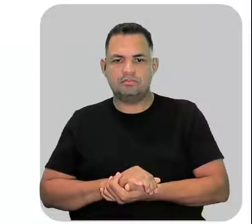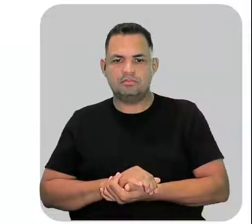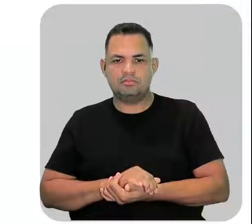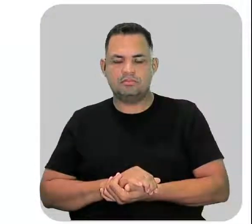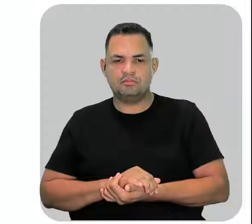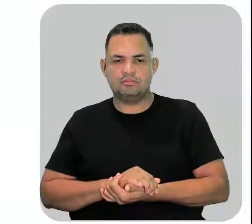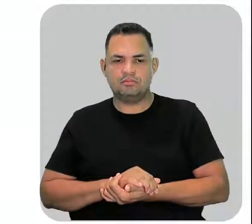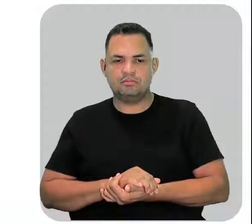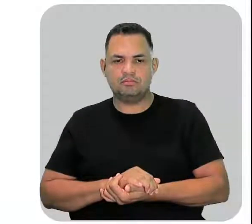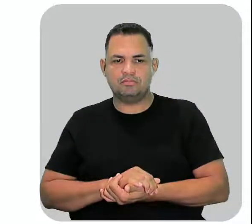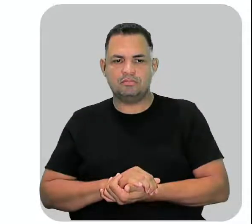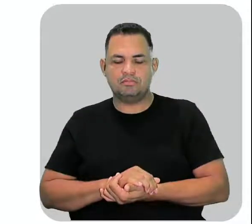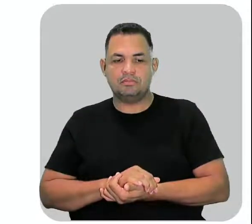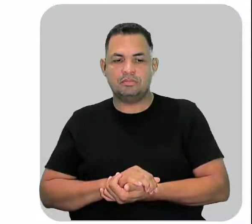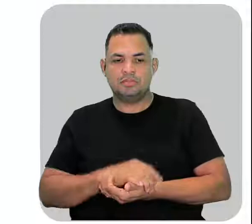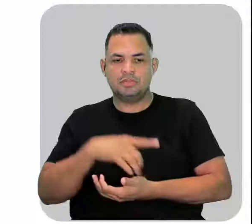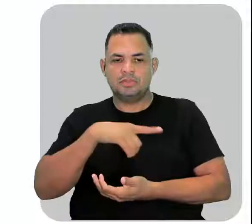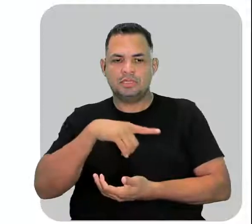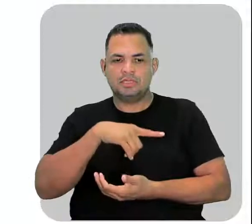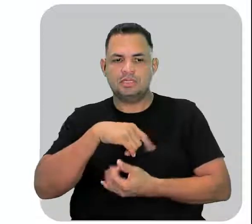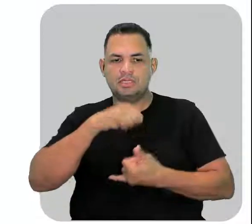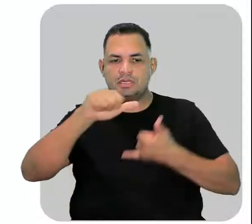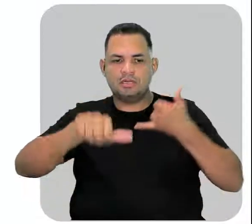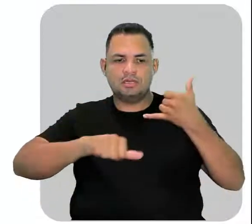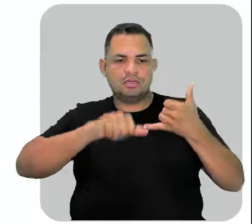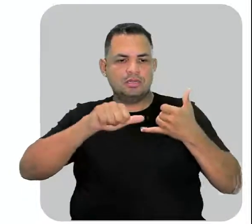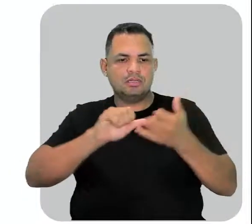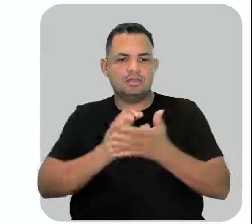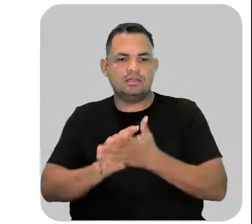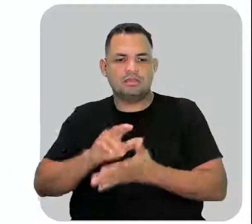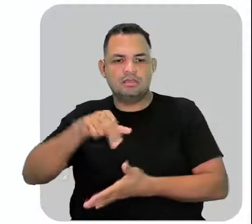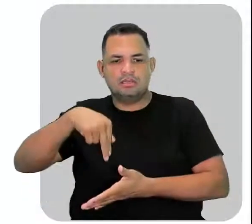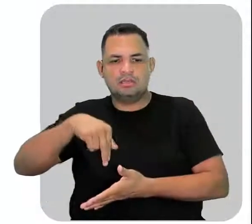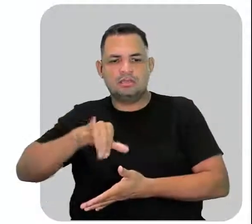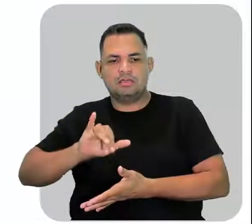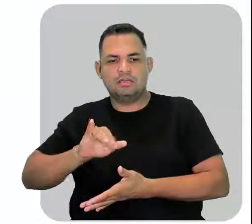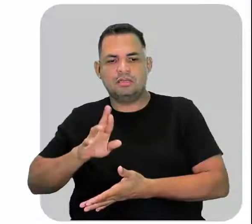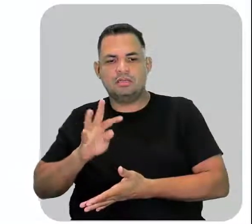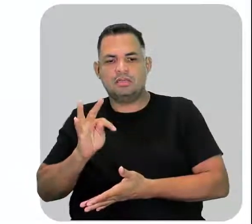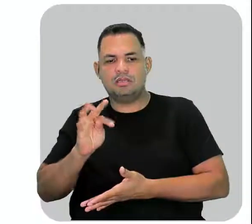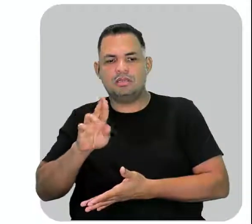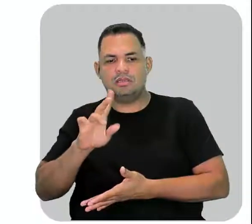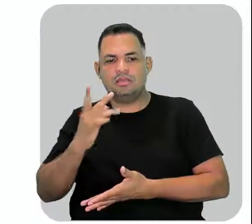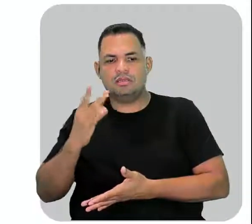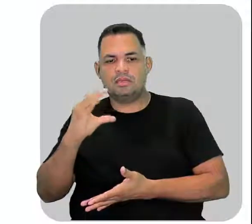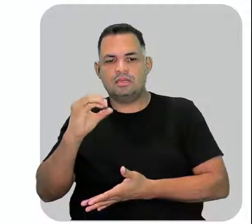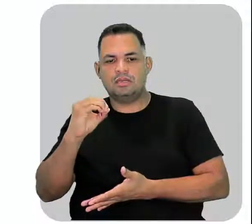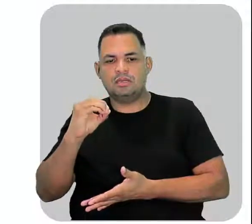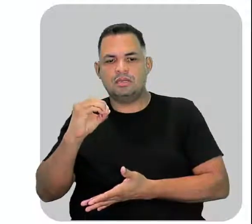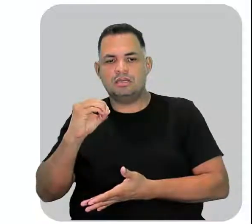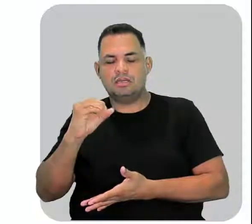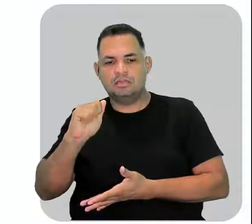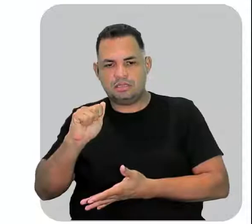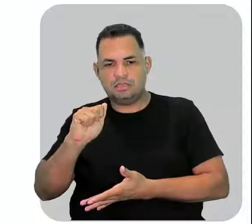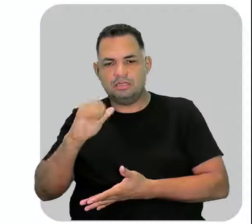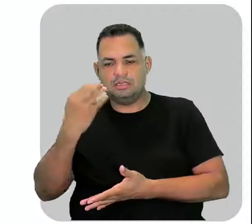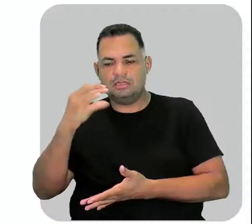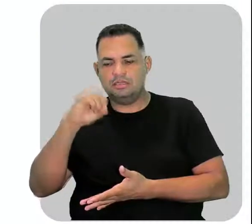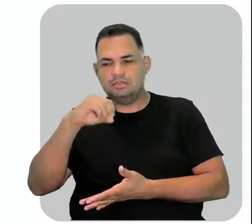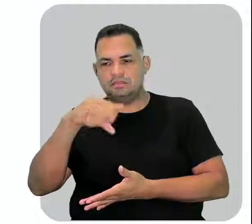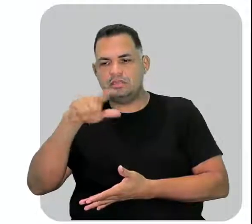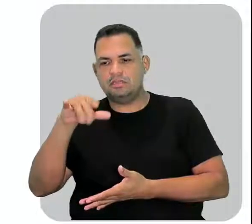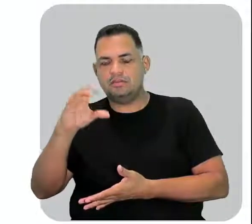halogenação. Nós temos a reação de nitração, que é quando o ácido nítrico vai reagir